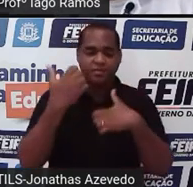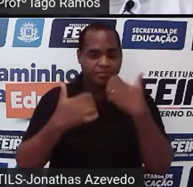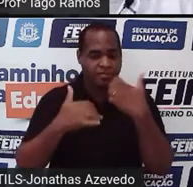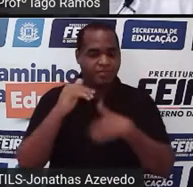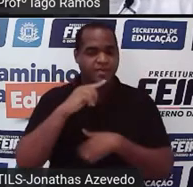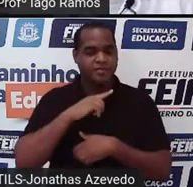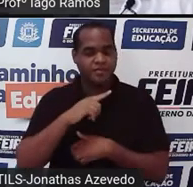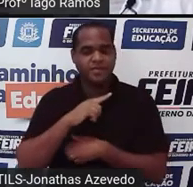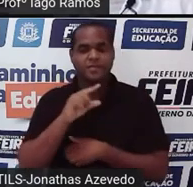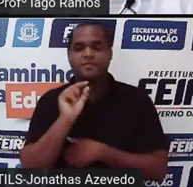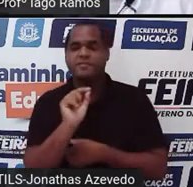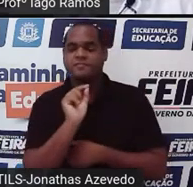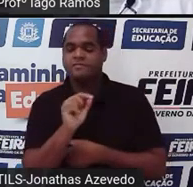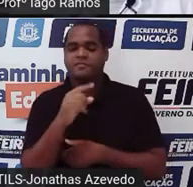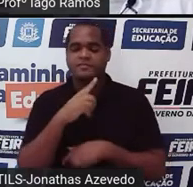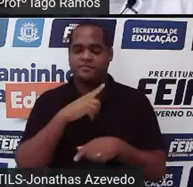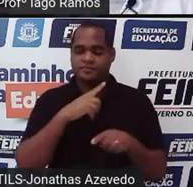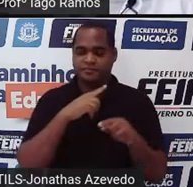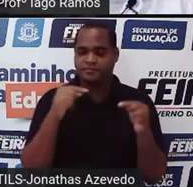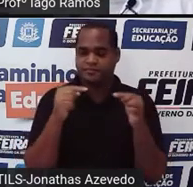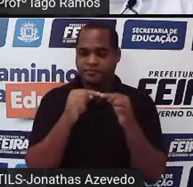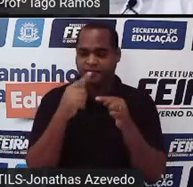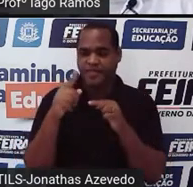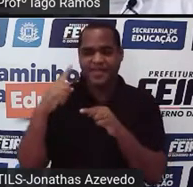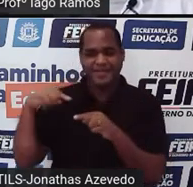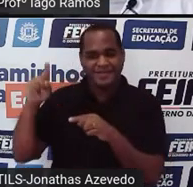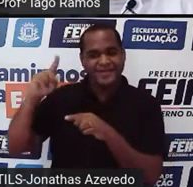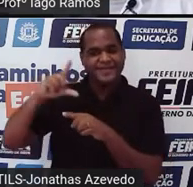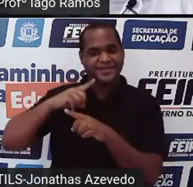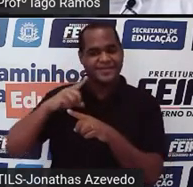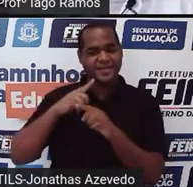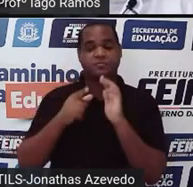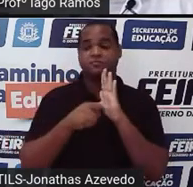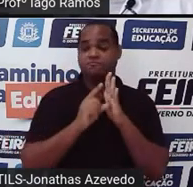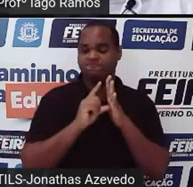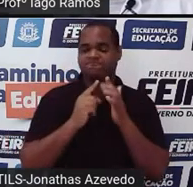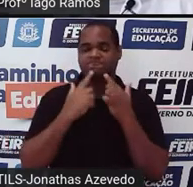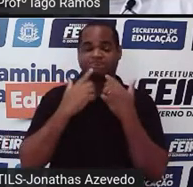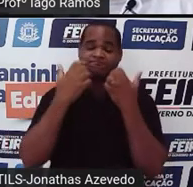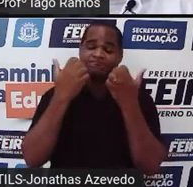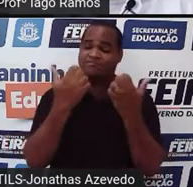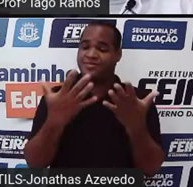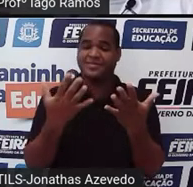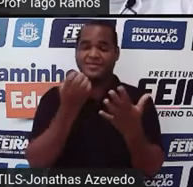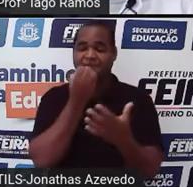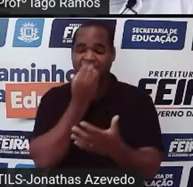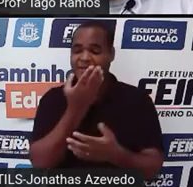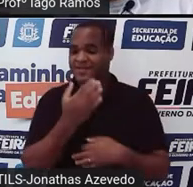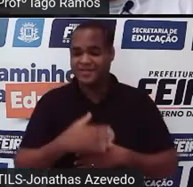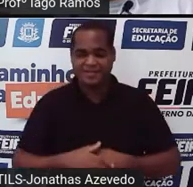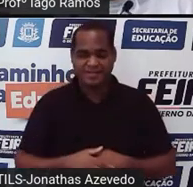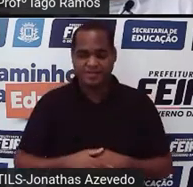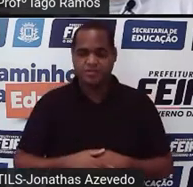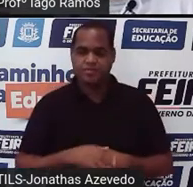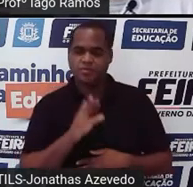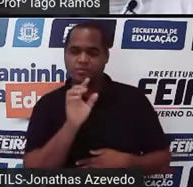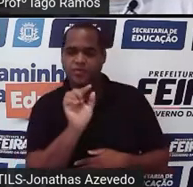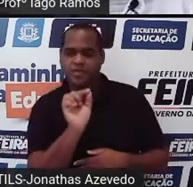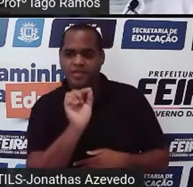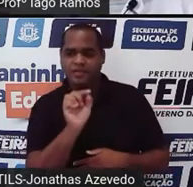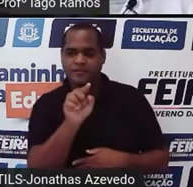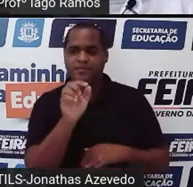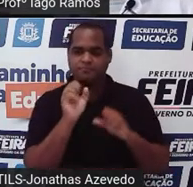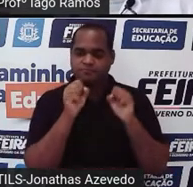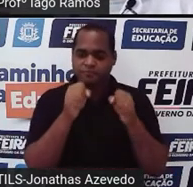coisinha na aula anterior na aula de antes pois bem né que é que a gente está